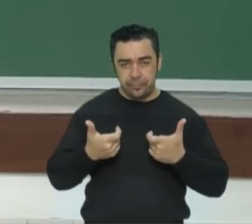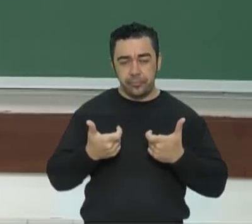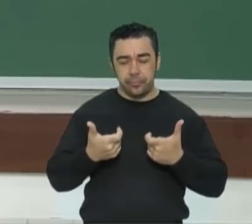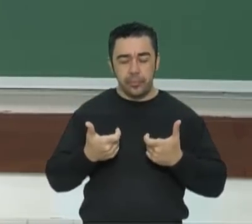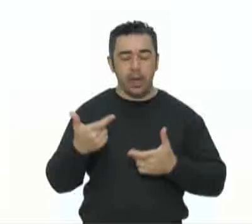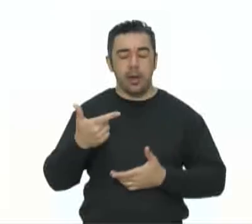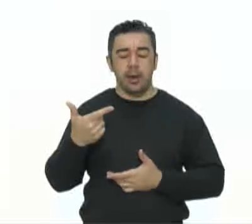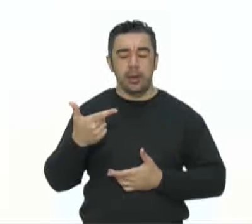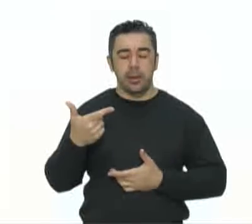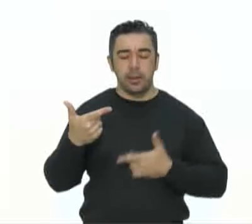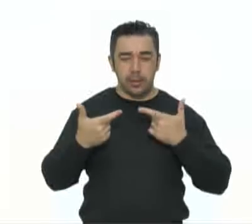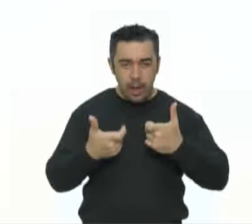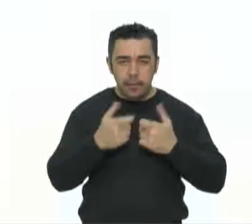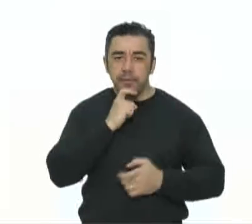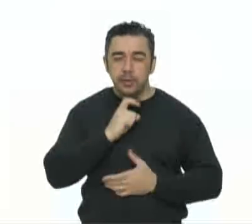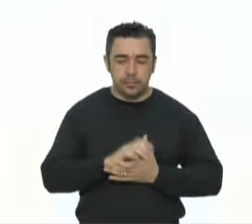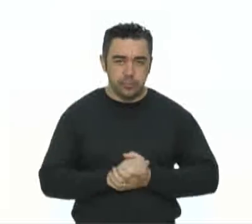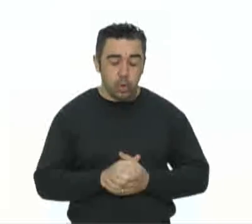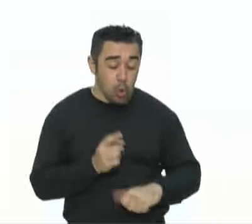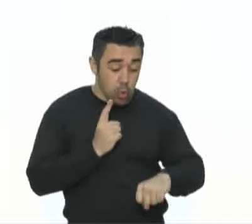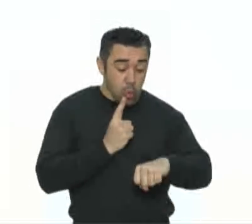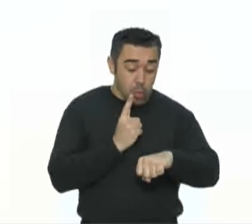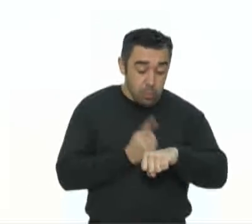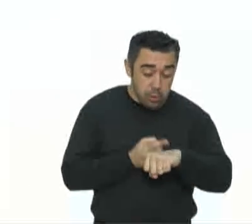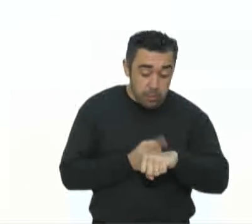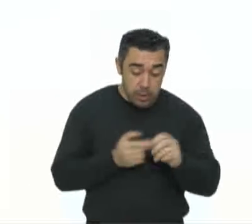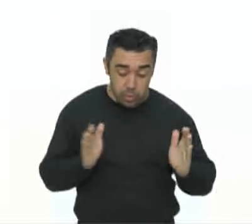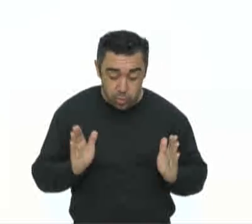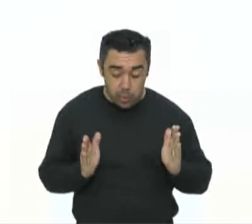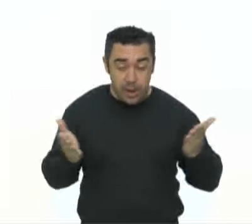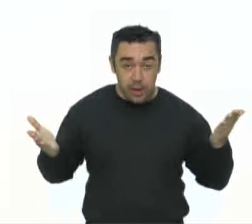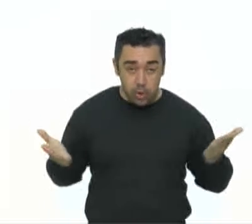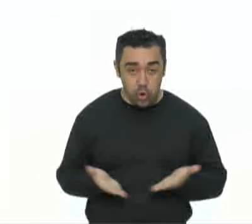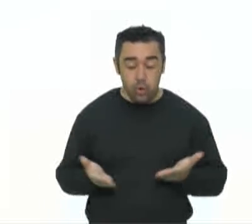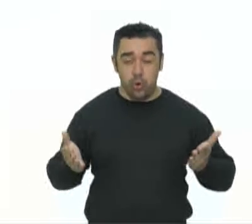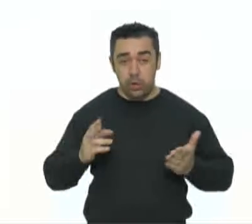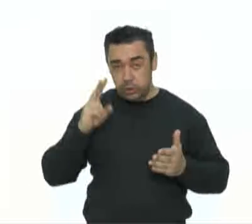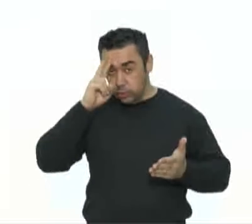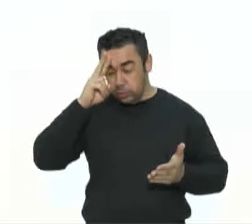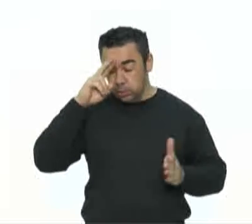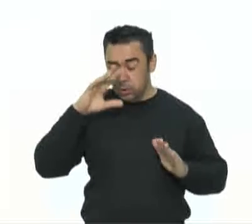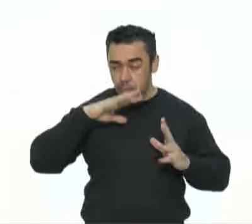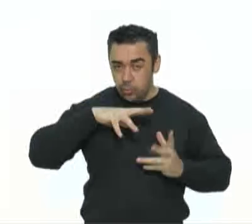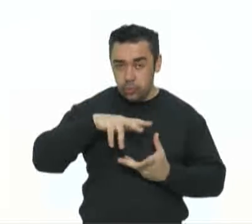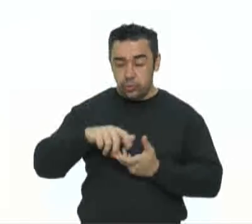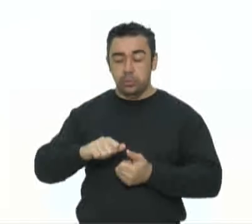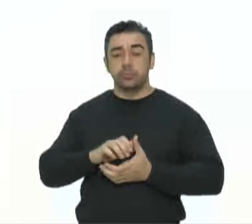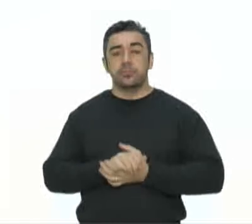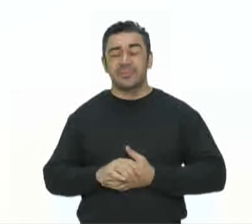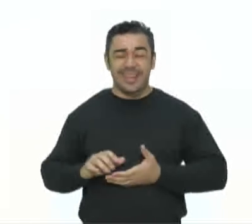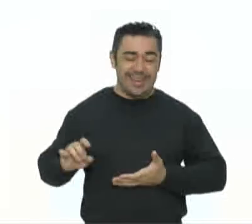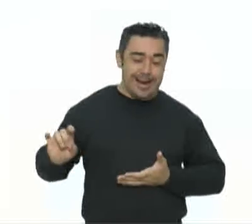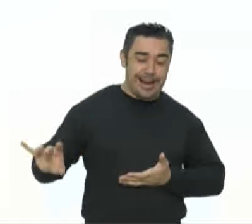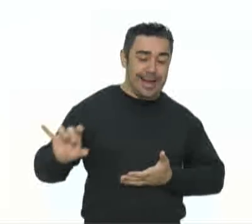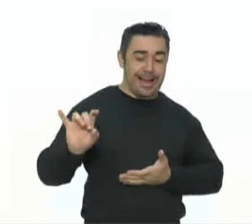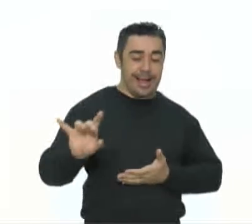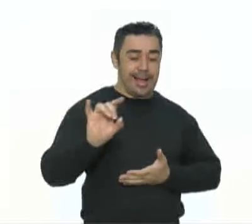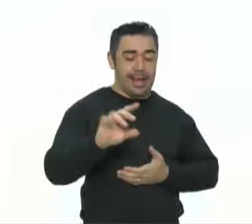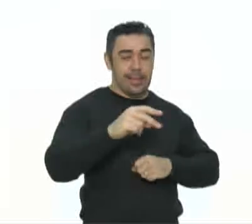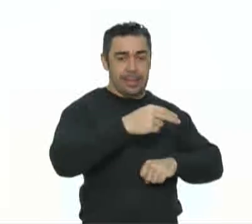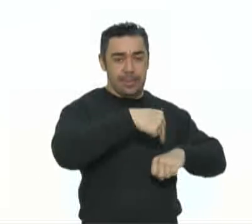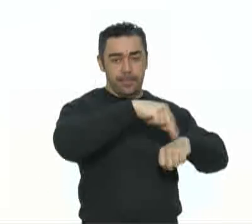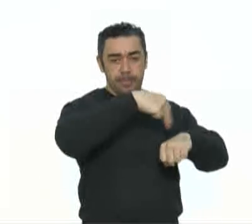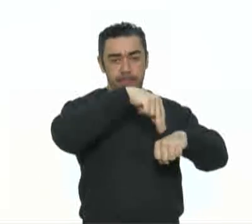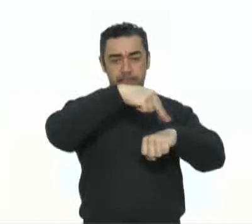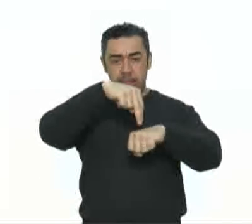comigo. No momento atual da história mundial, é provável que cada nação tenha